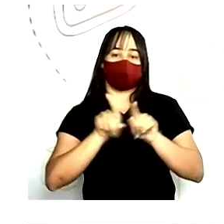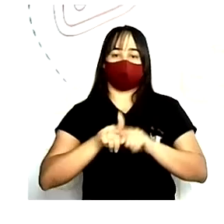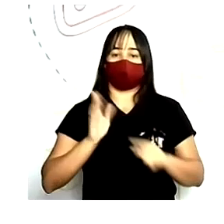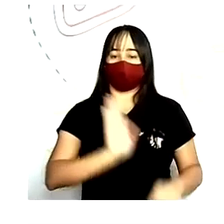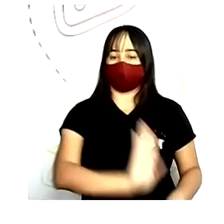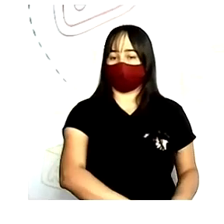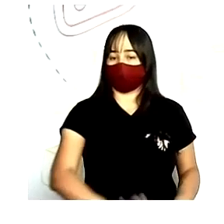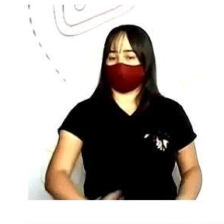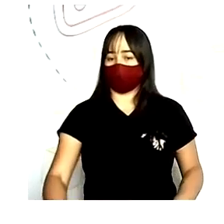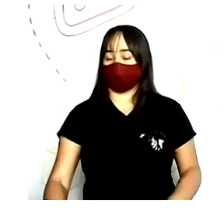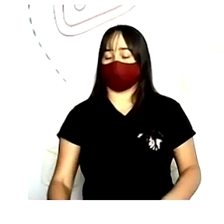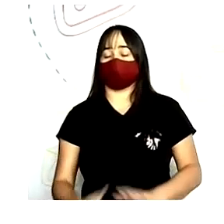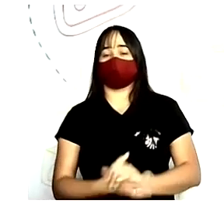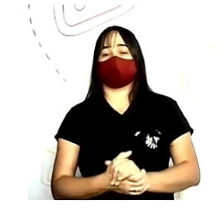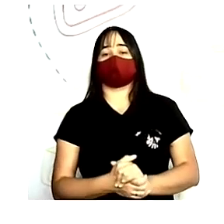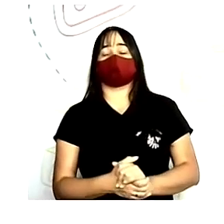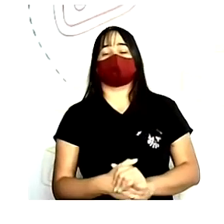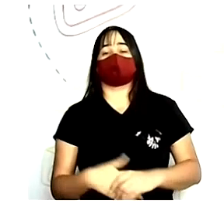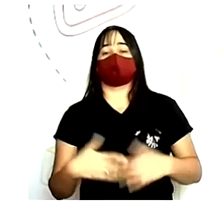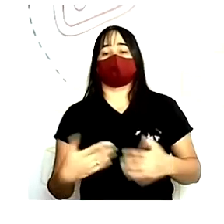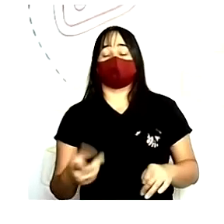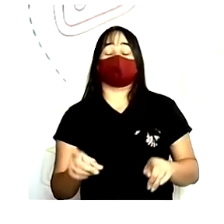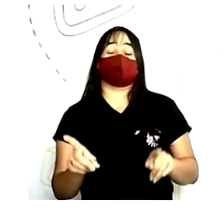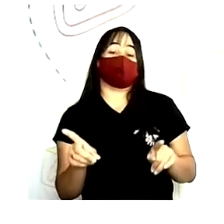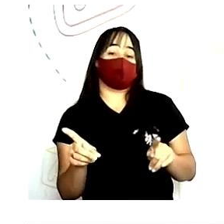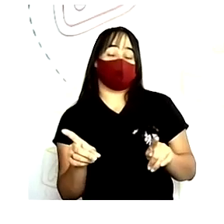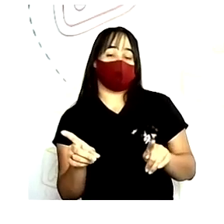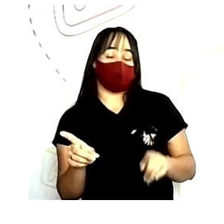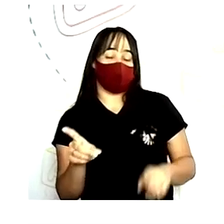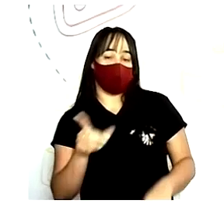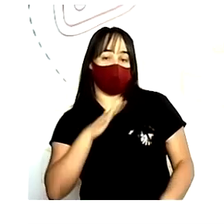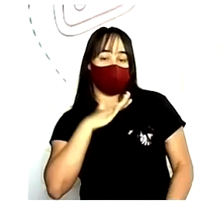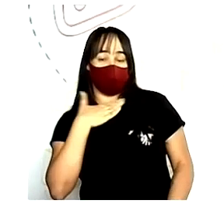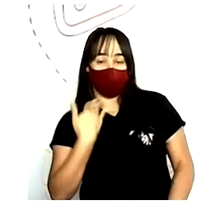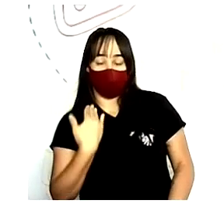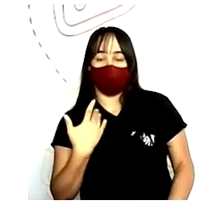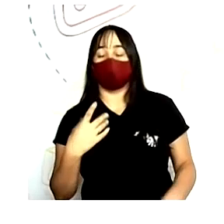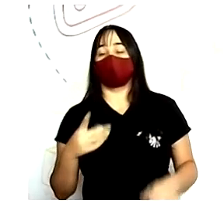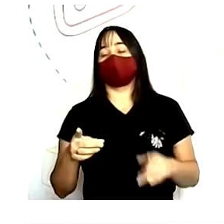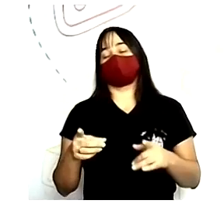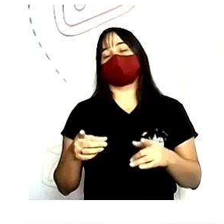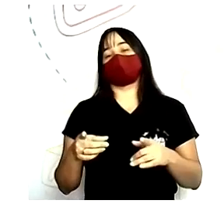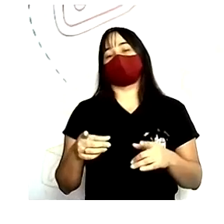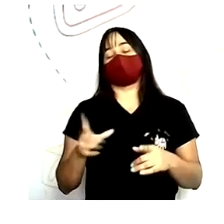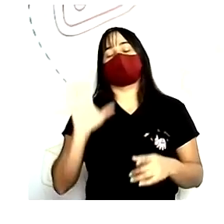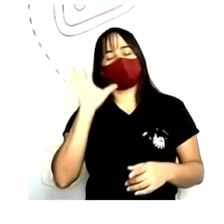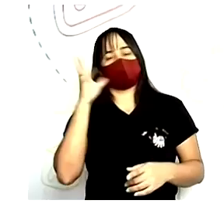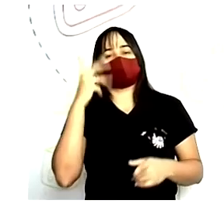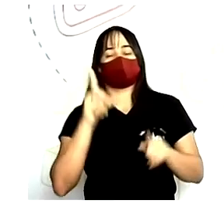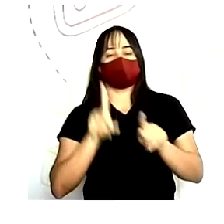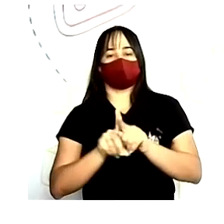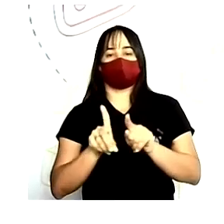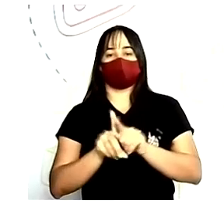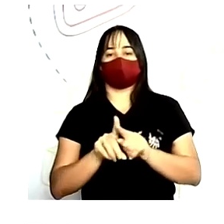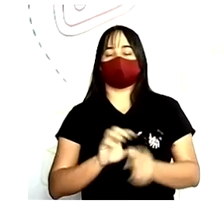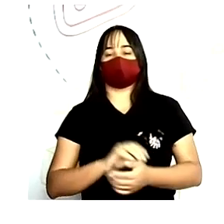a ocorrência de mortes na infância é alta em filhos nascidos de mãe adolescente.